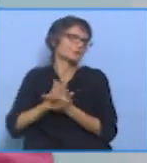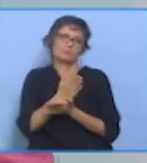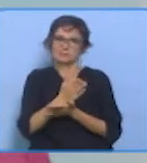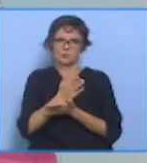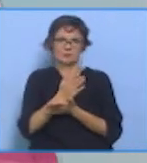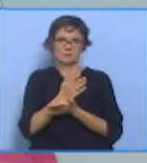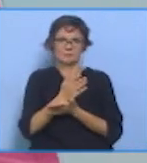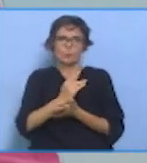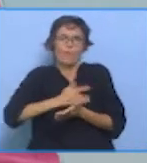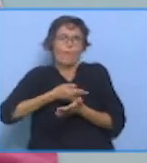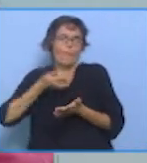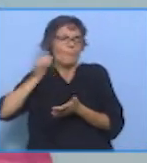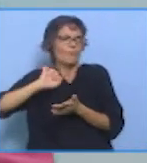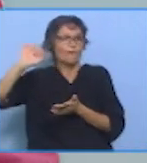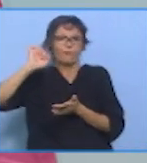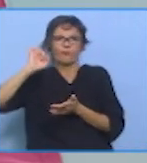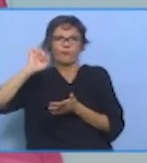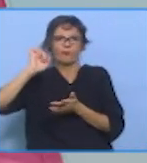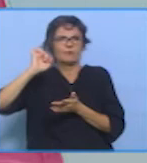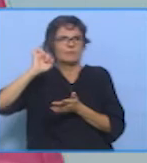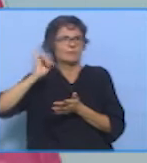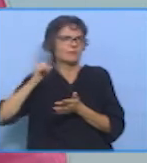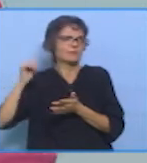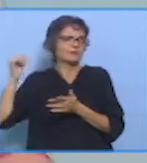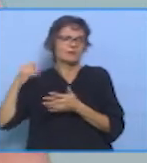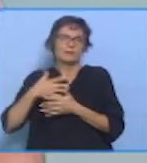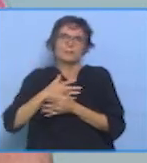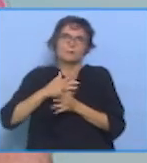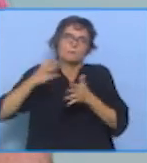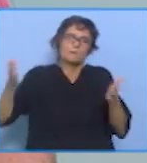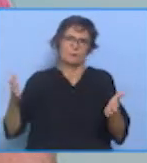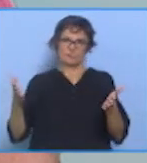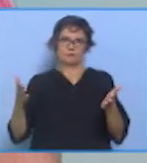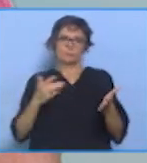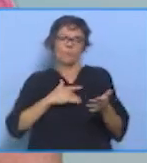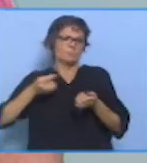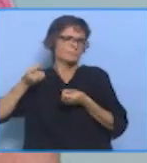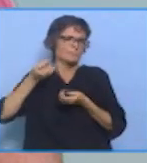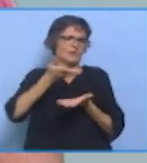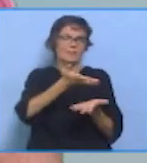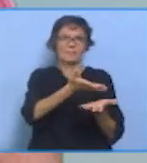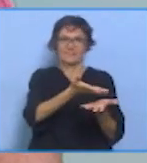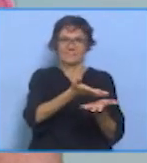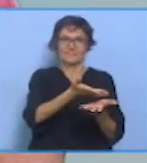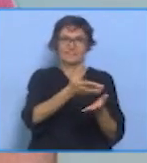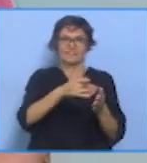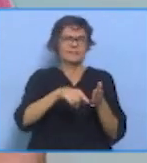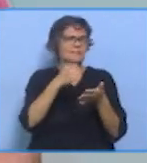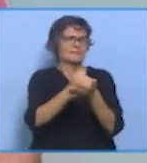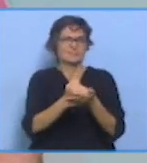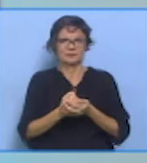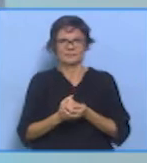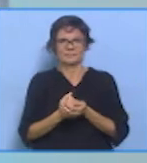nos quer salvar a todos, mesmo que a gente seja infiel, Ele quer salvar-nos e vai nos salvar. Isto é uma